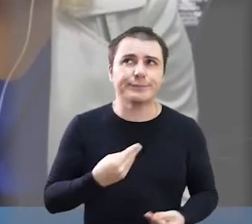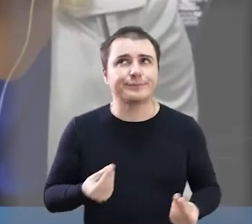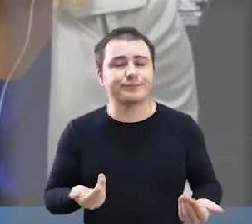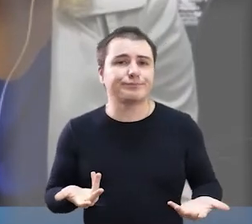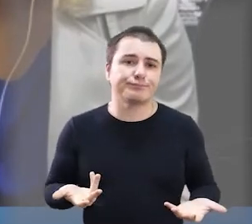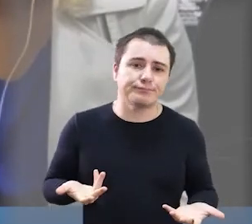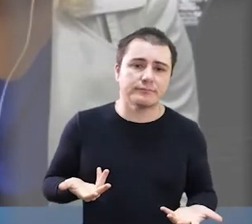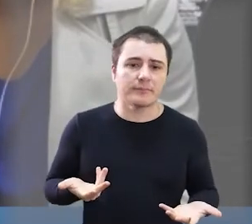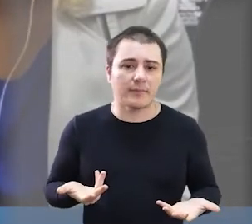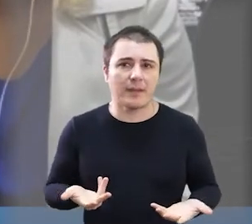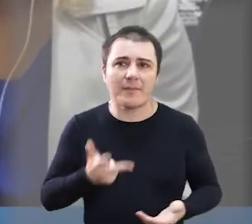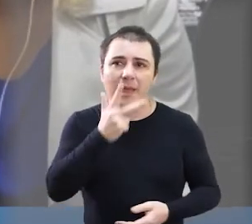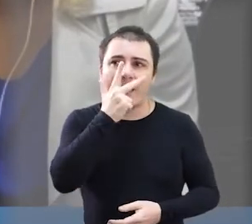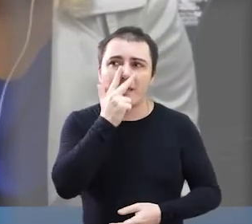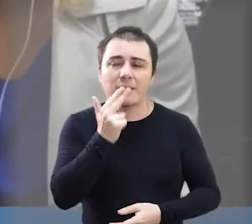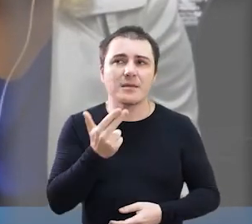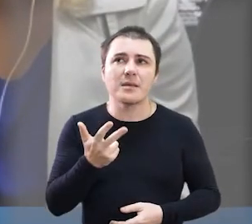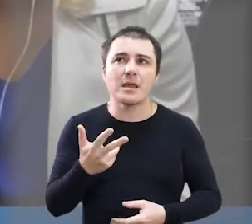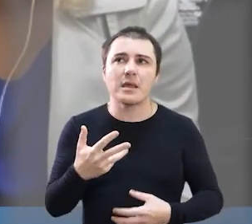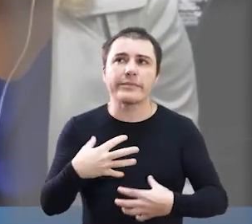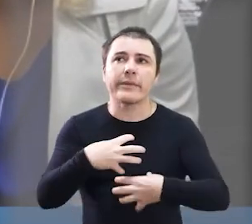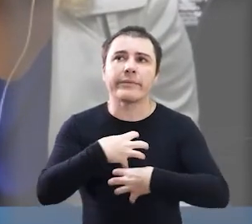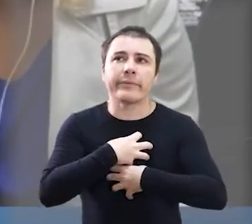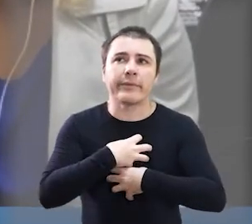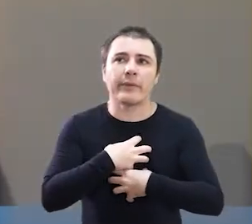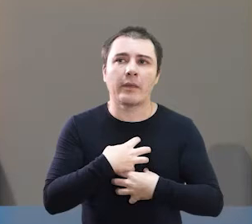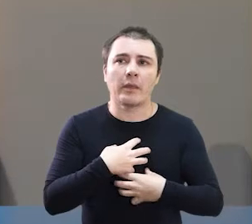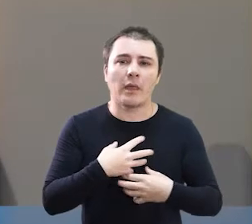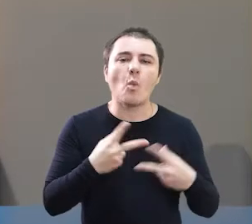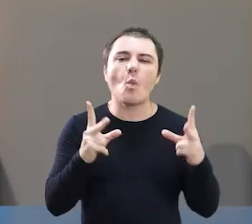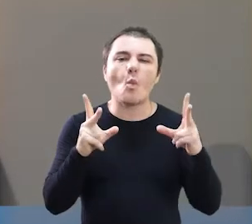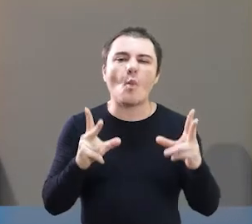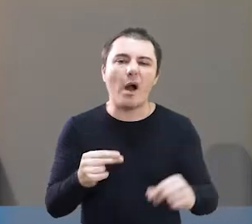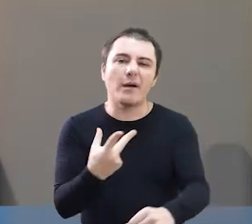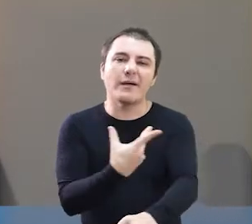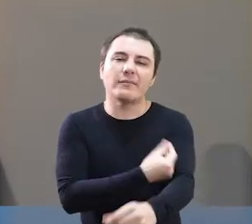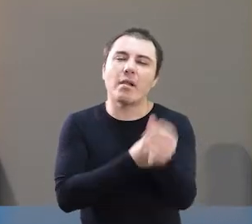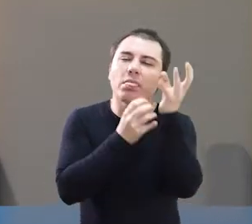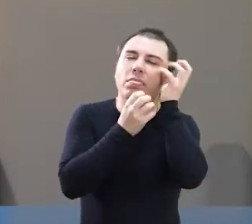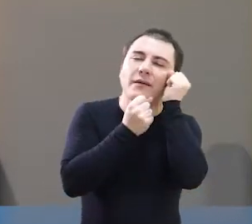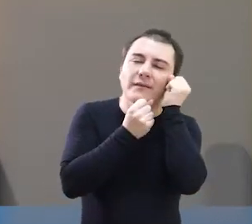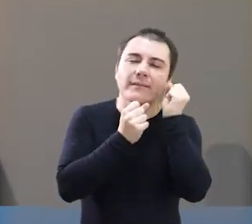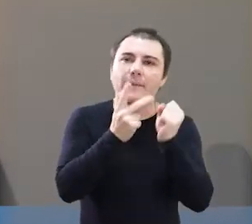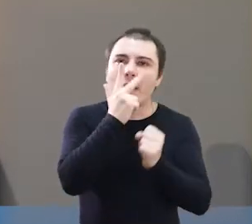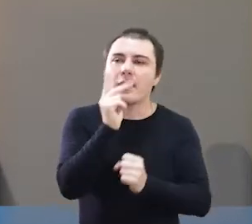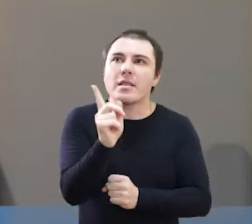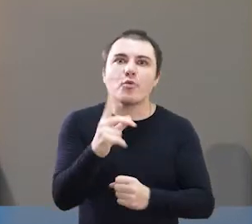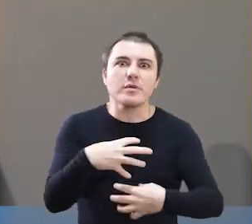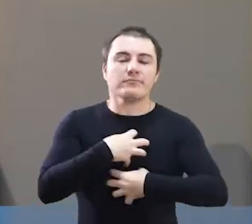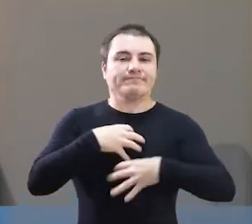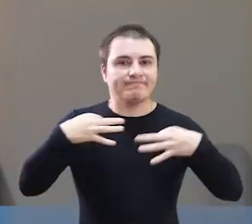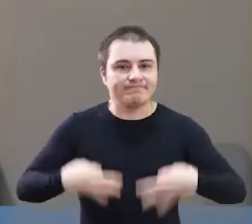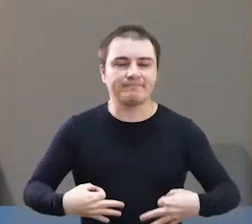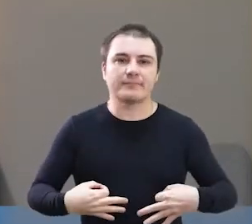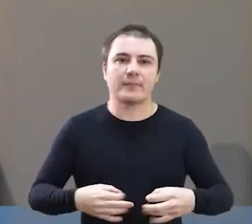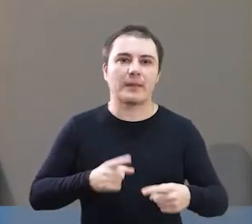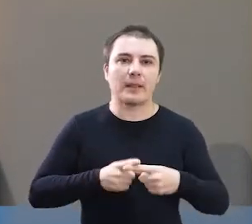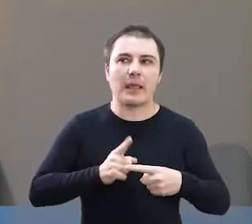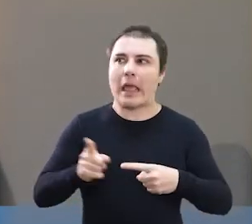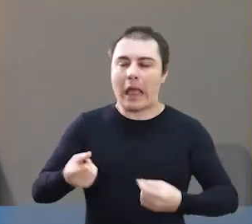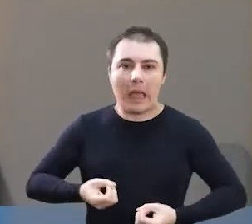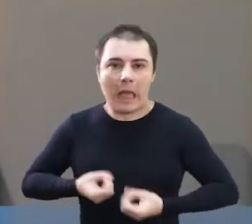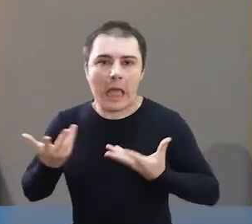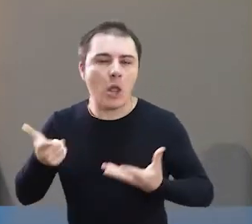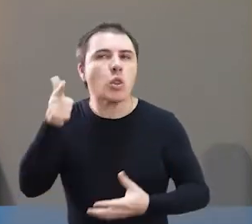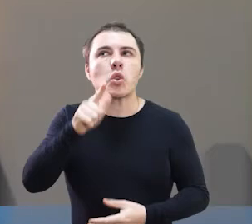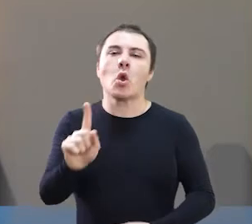de efeito anestesiante no começo. Elas demoram para conseguir externalizar